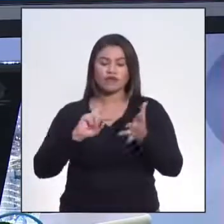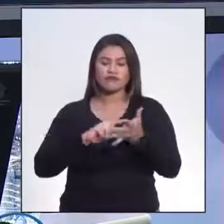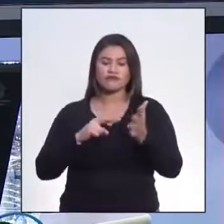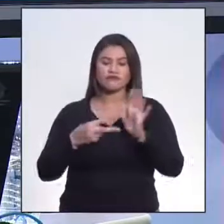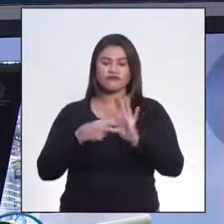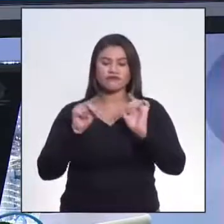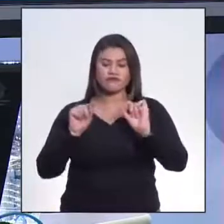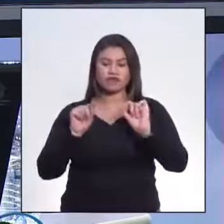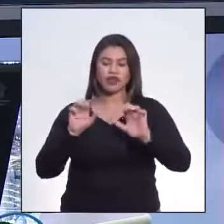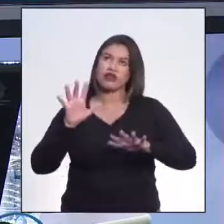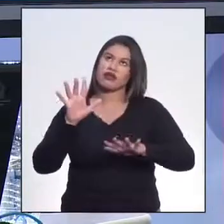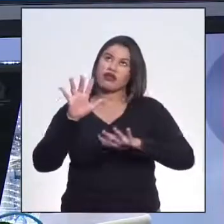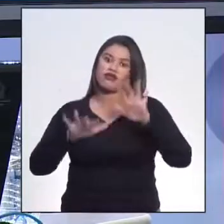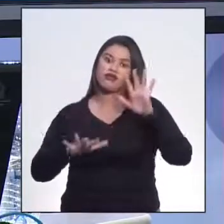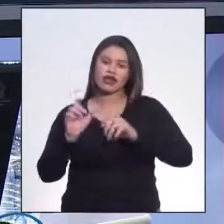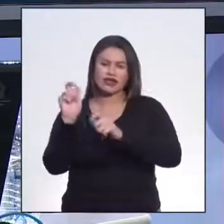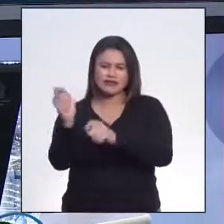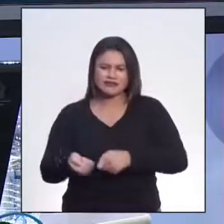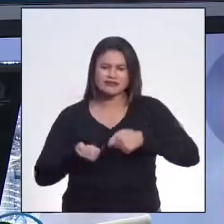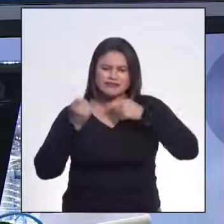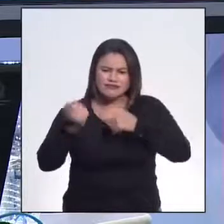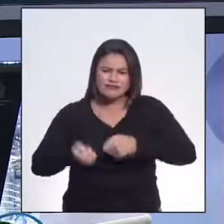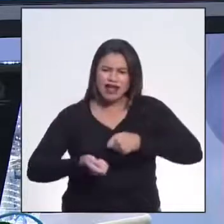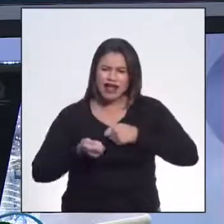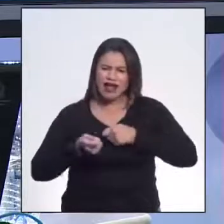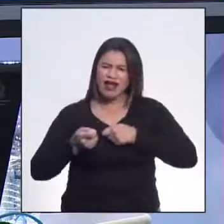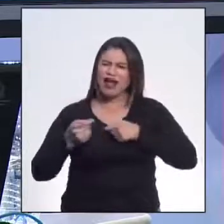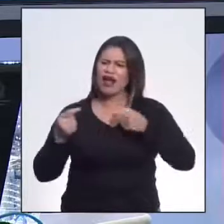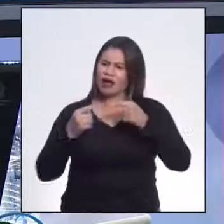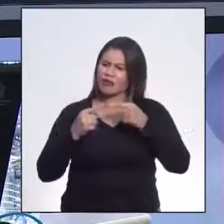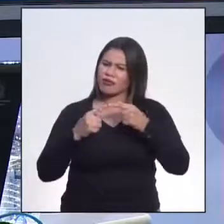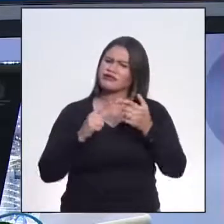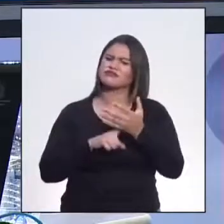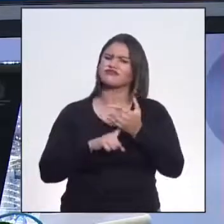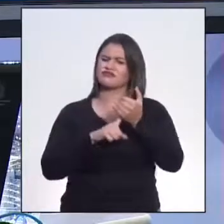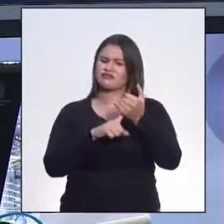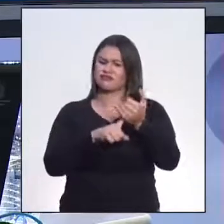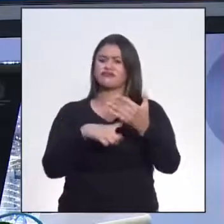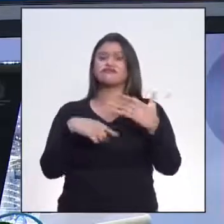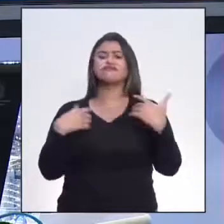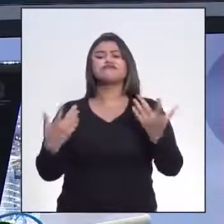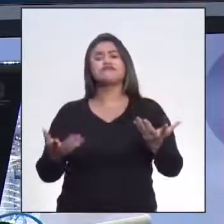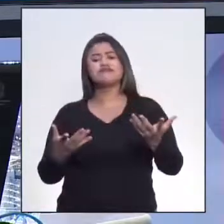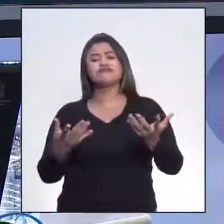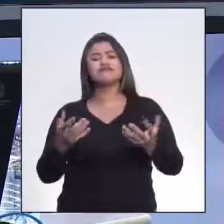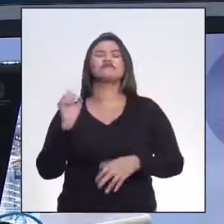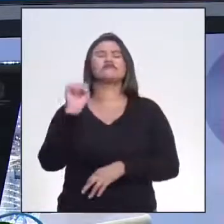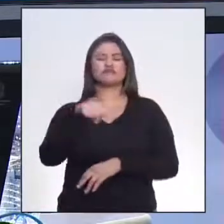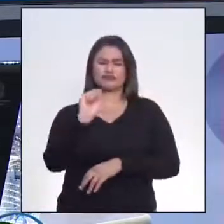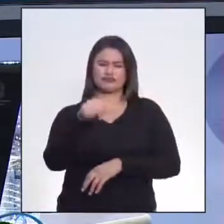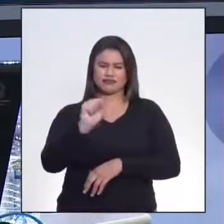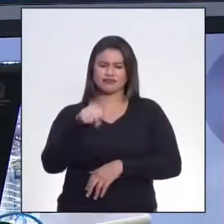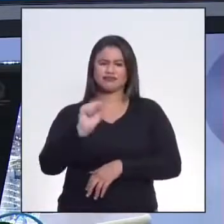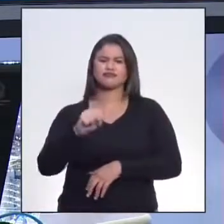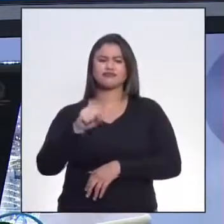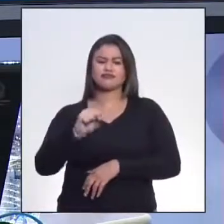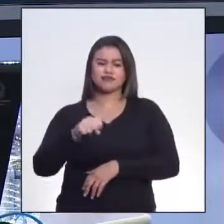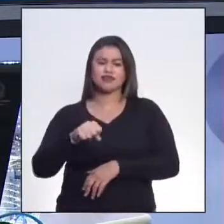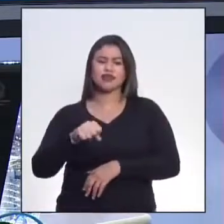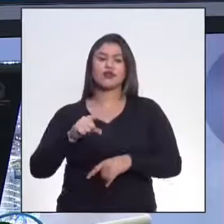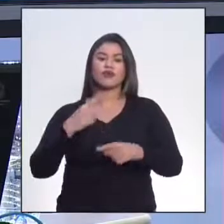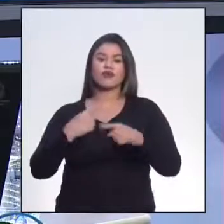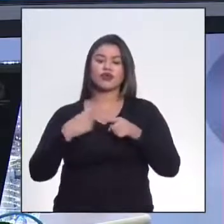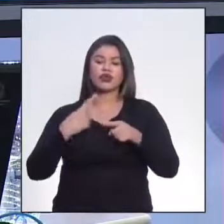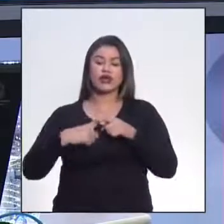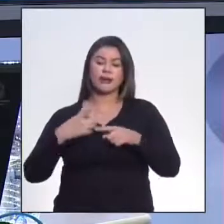uma enxada, por exemplo, é uma tecnologia? Se a gente for parar para pensar, né, professora? Sim. Ela é uma tecnologia. No momento,